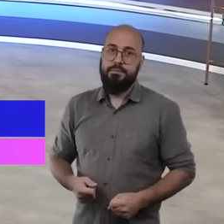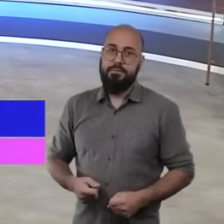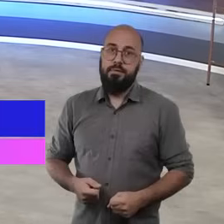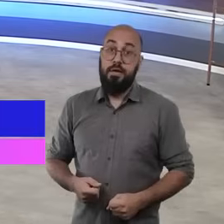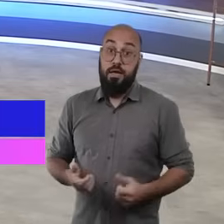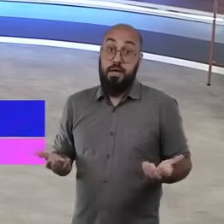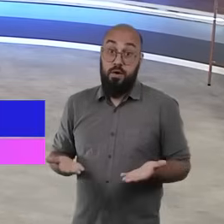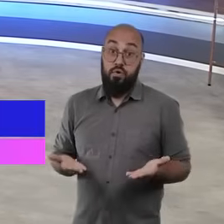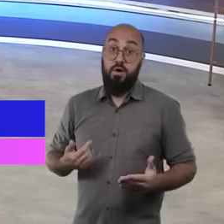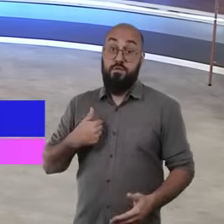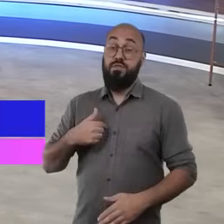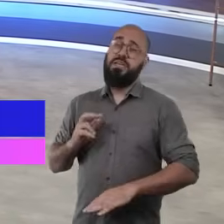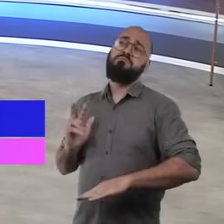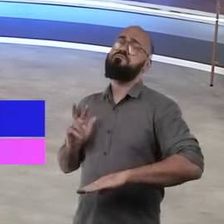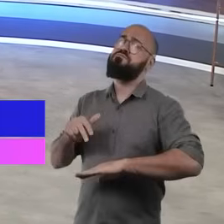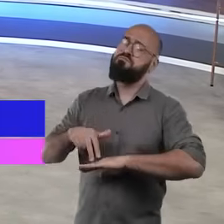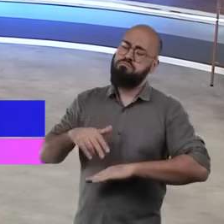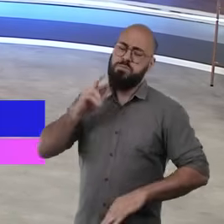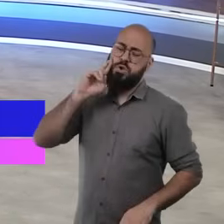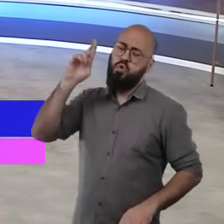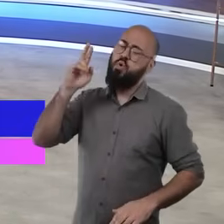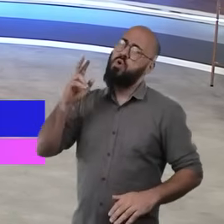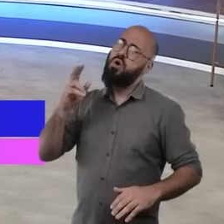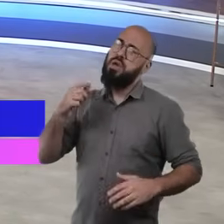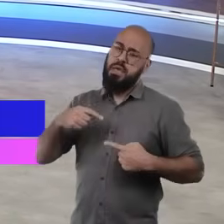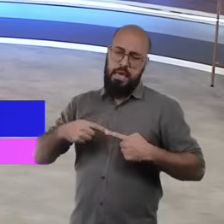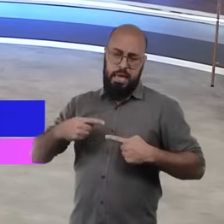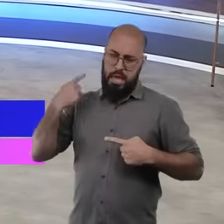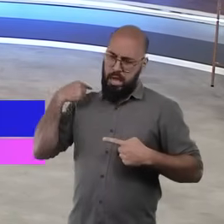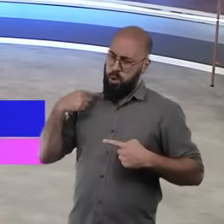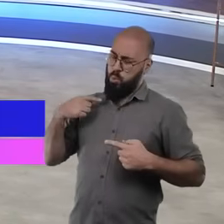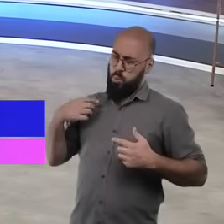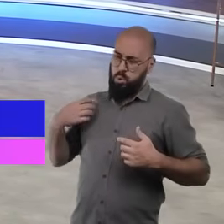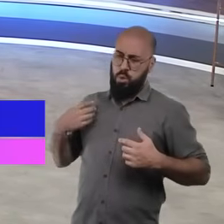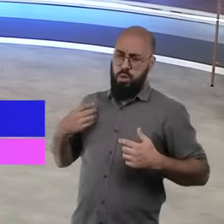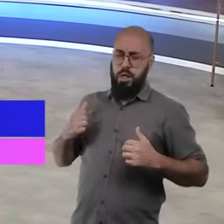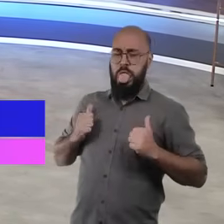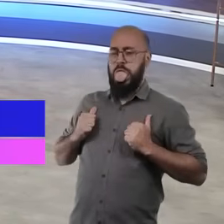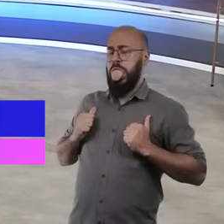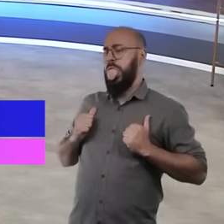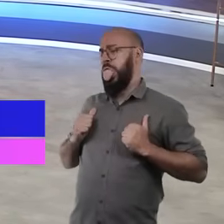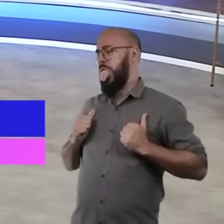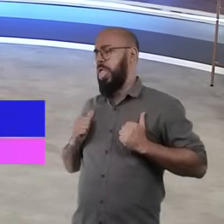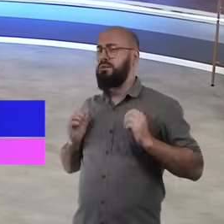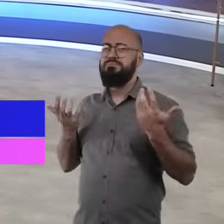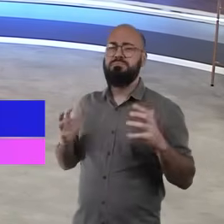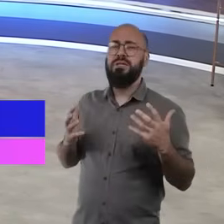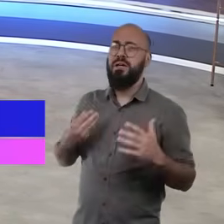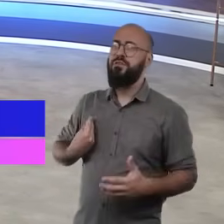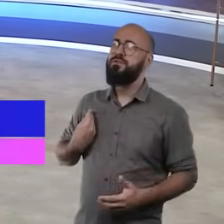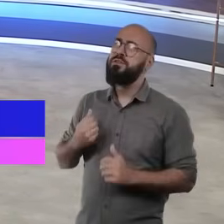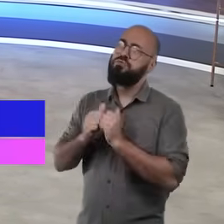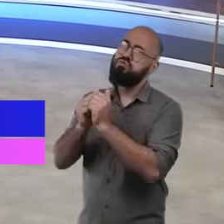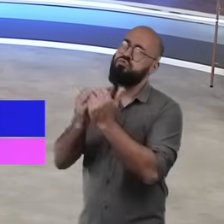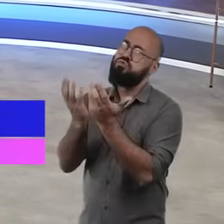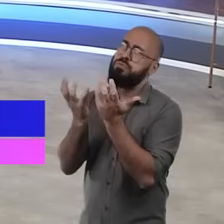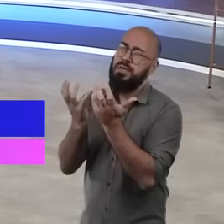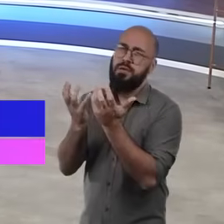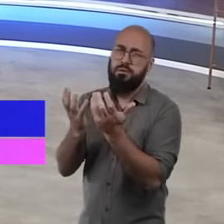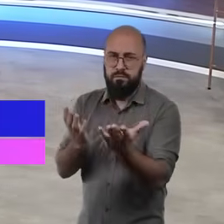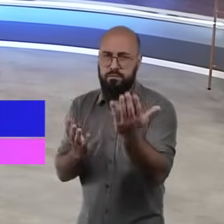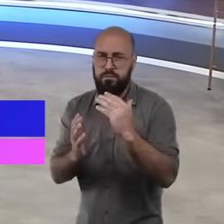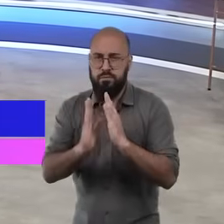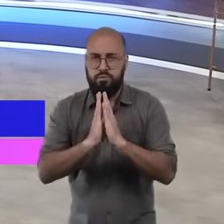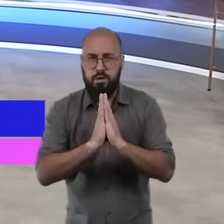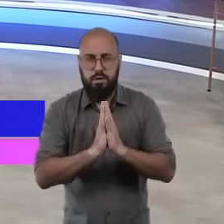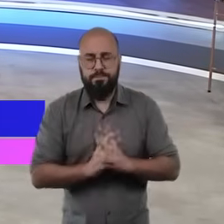agora e dizer, Senhor, eu quero sair de onde eu estava para viver uma nova vida junto contigo. Se esse é o seu desejo, ora comigo.